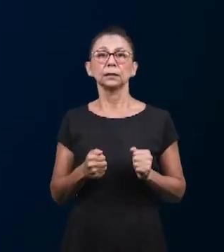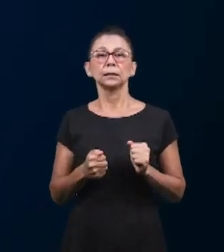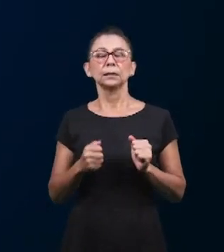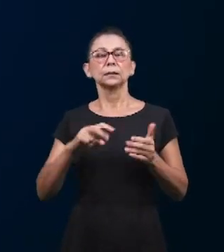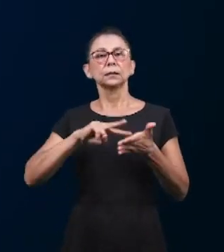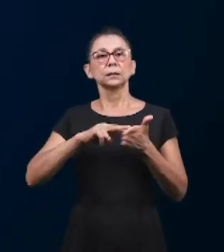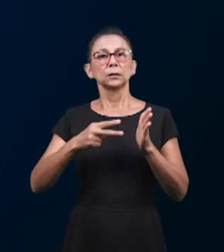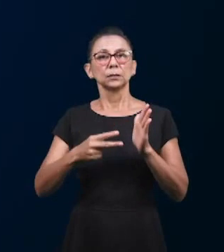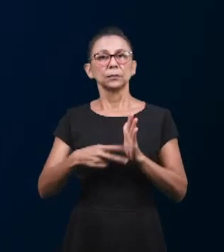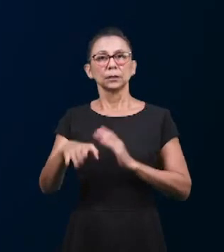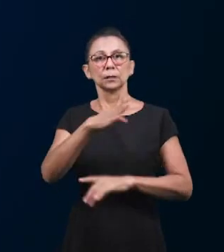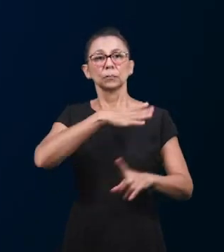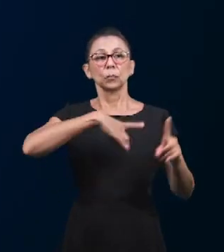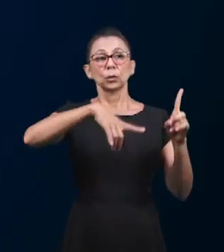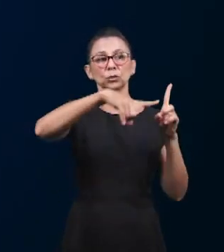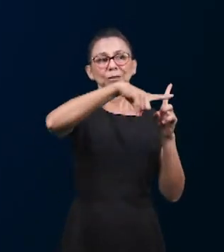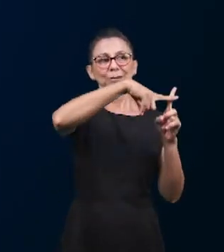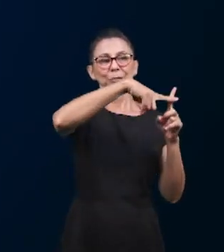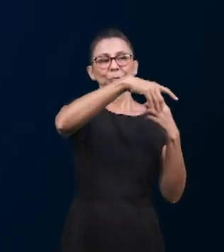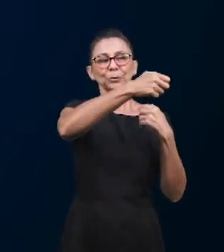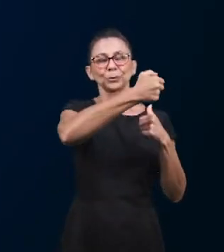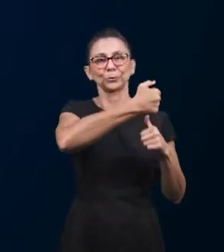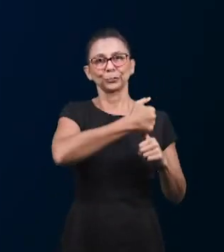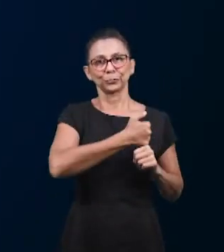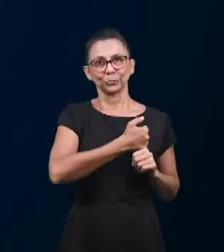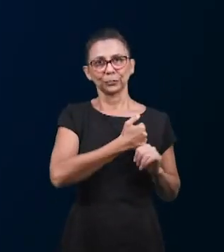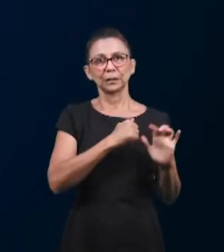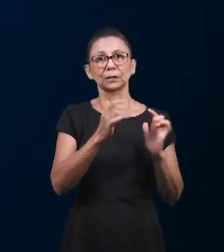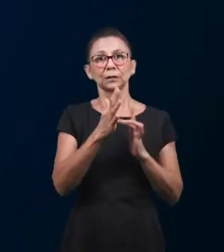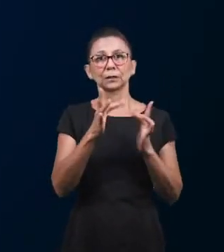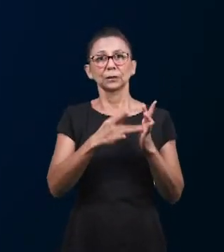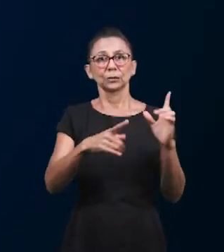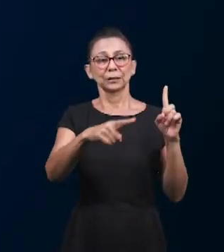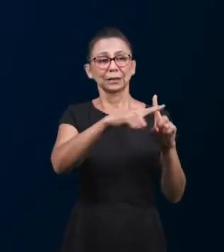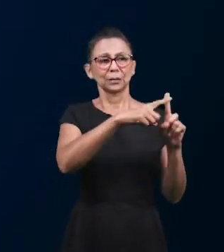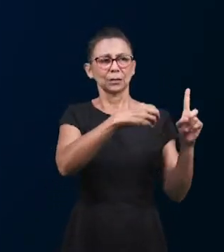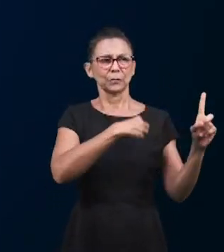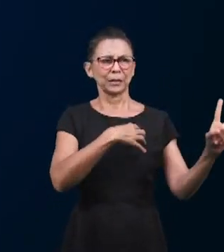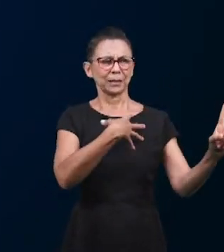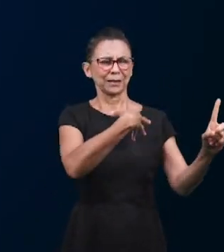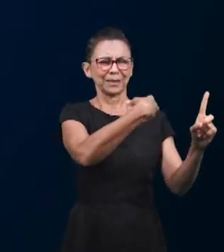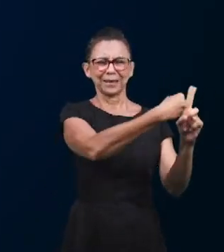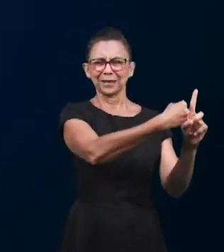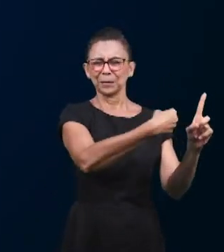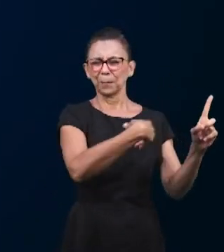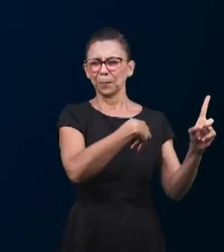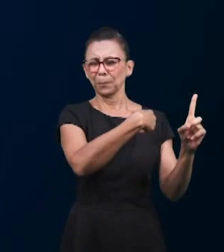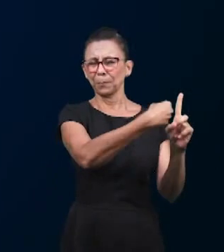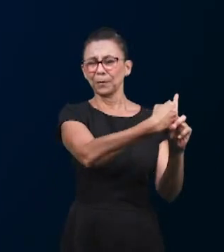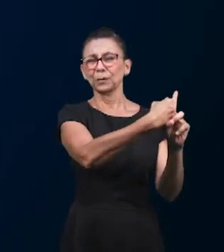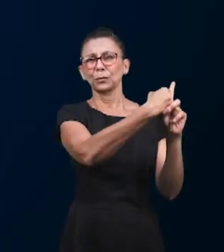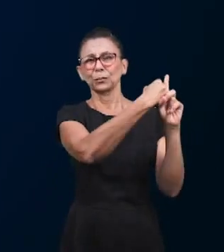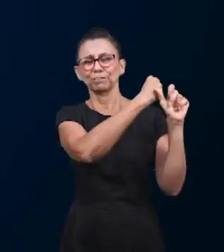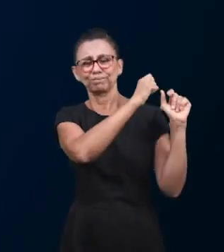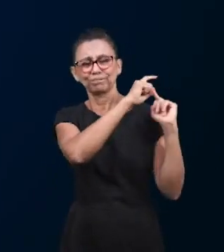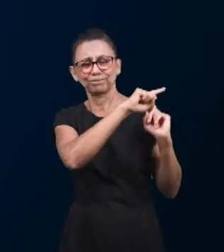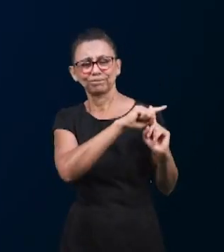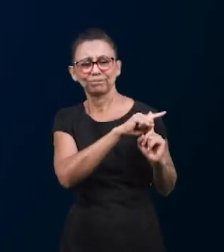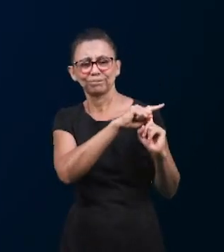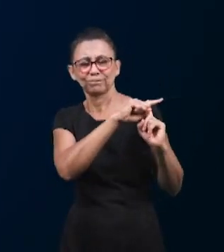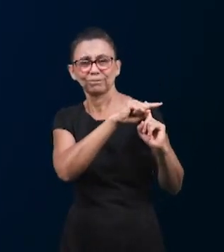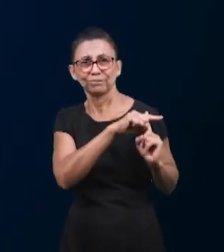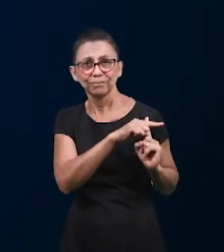as nossas vidas. Levou sobre ele o peso da cruz. Carregou todos os nossos pecados.